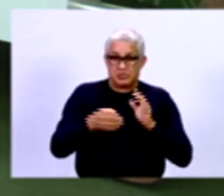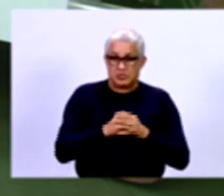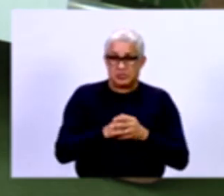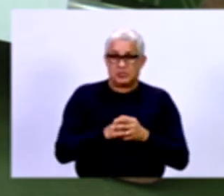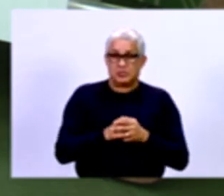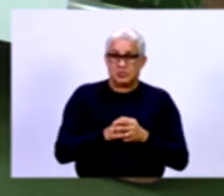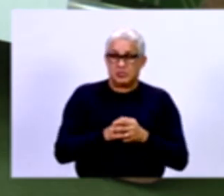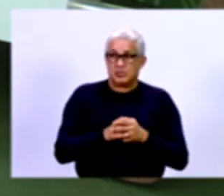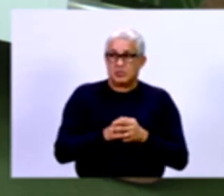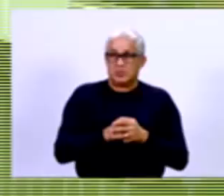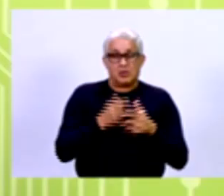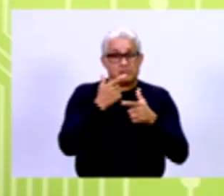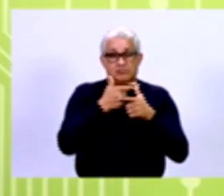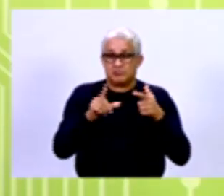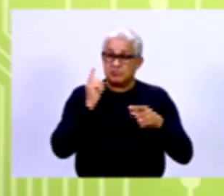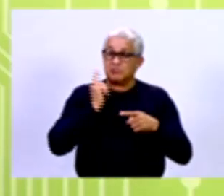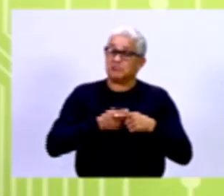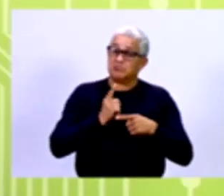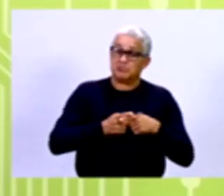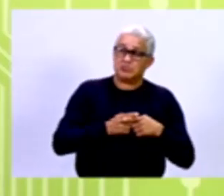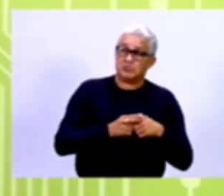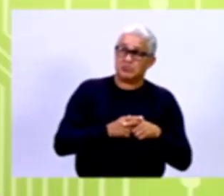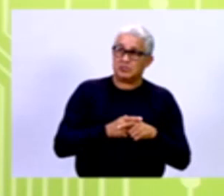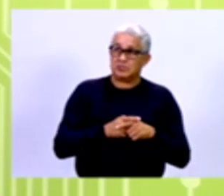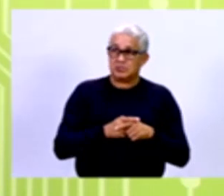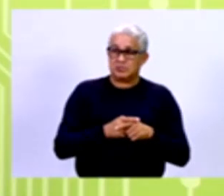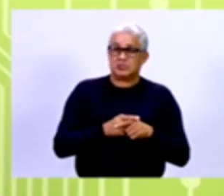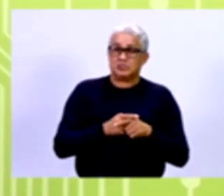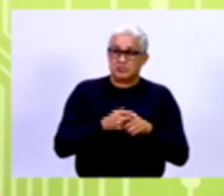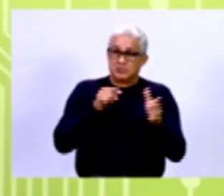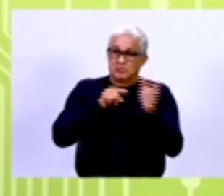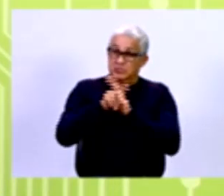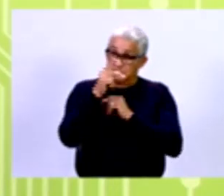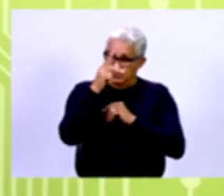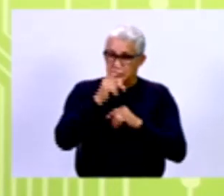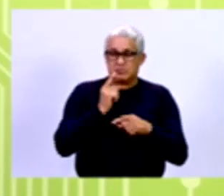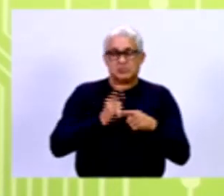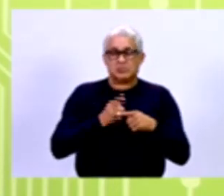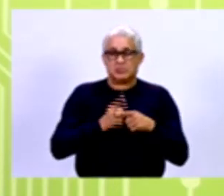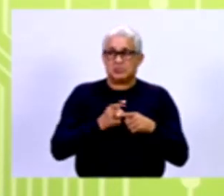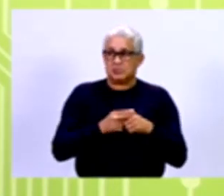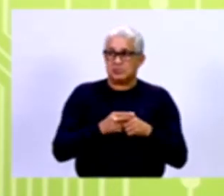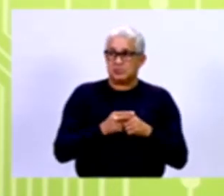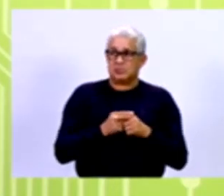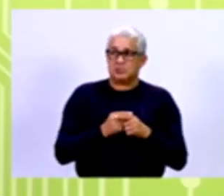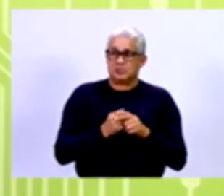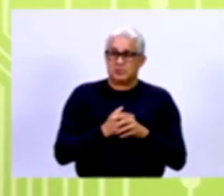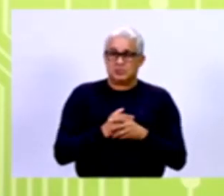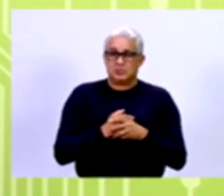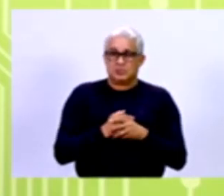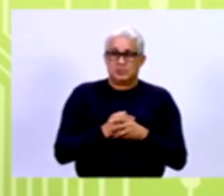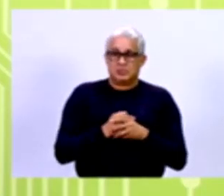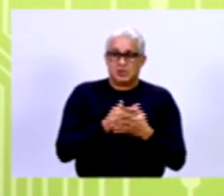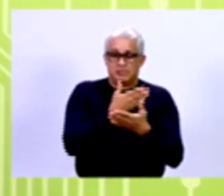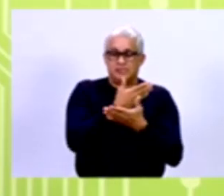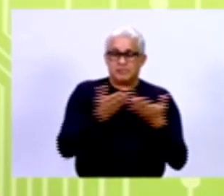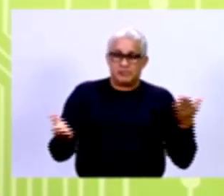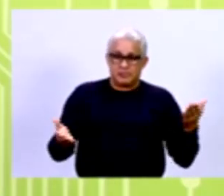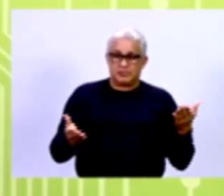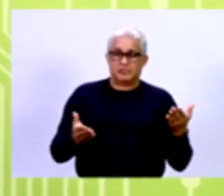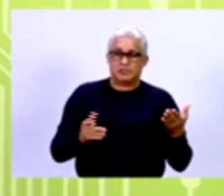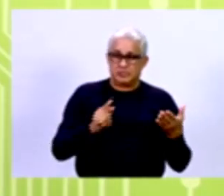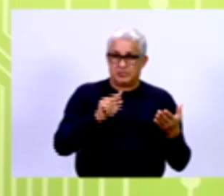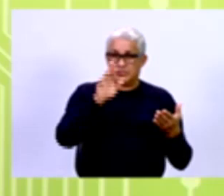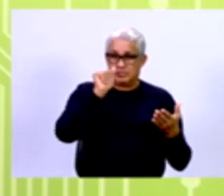consequência disso. O porquê aí é a sua pergunta. Qual a implicação da perda do grau de